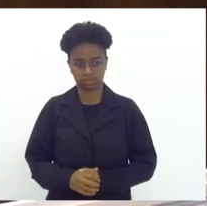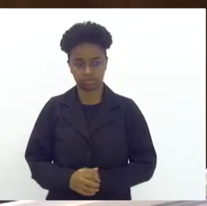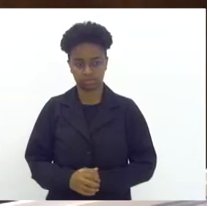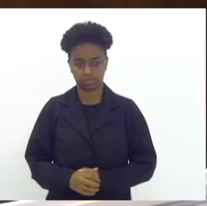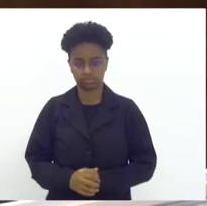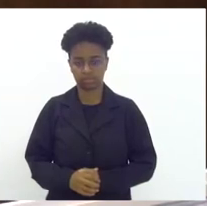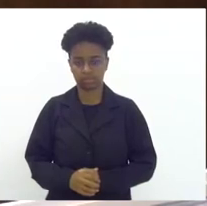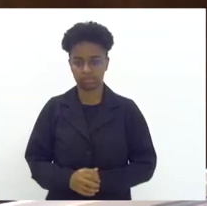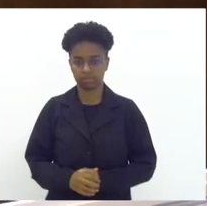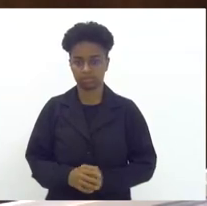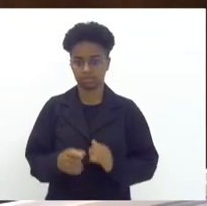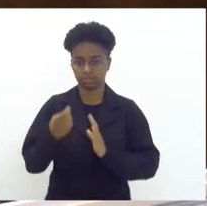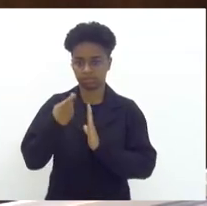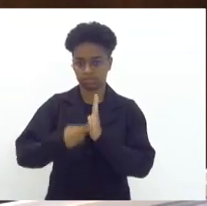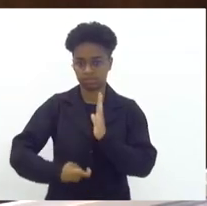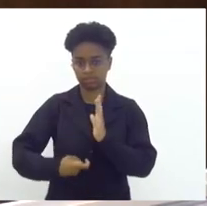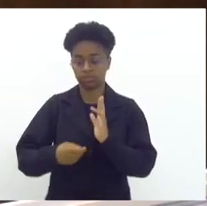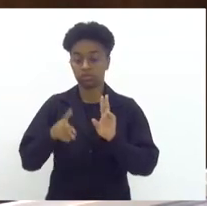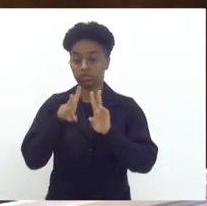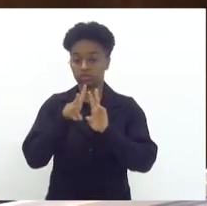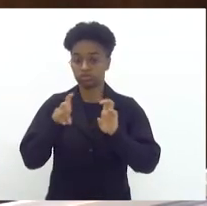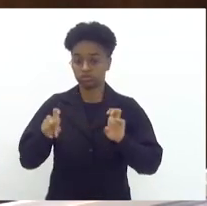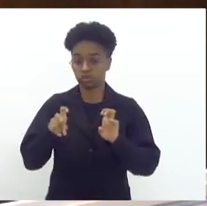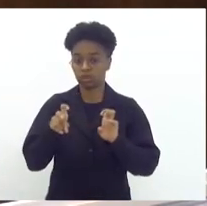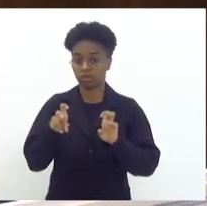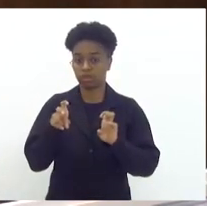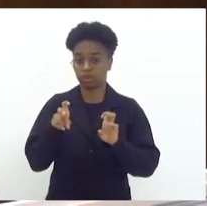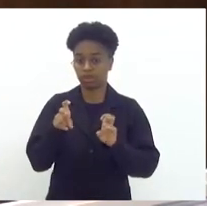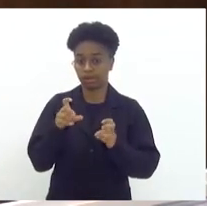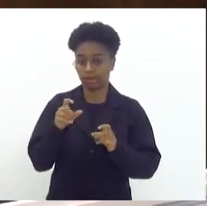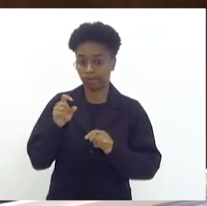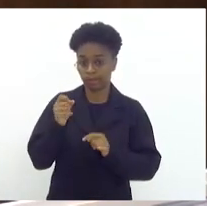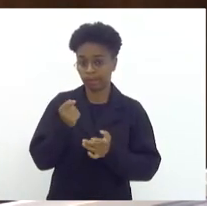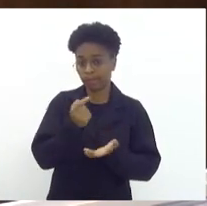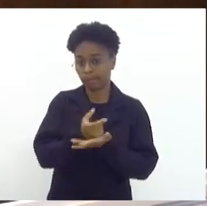tributação sobre consumo renda